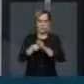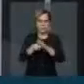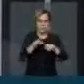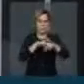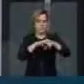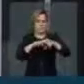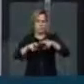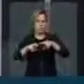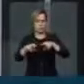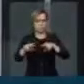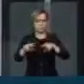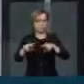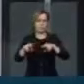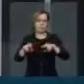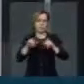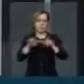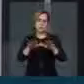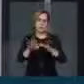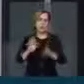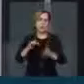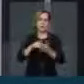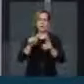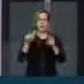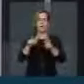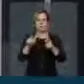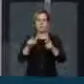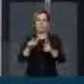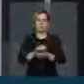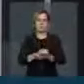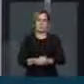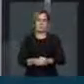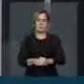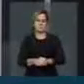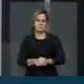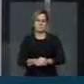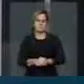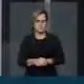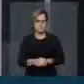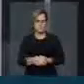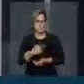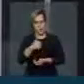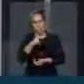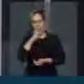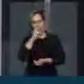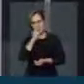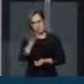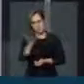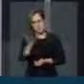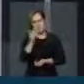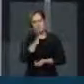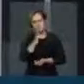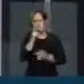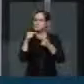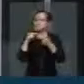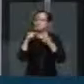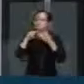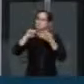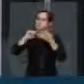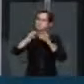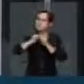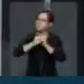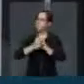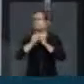pode bicicleta até onde se pega o metrô Então eu acho que isso é muito importante